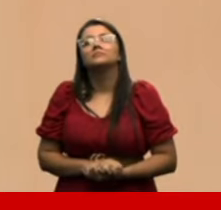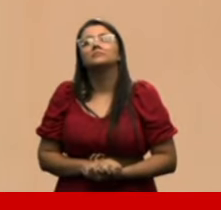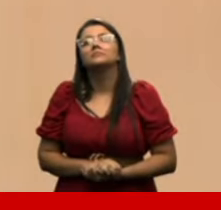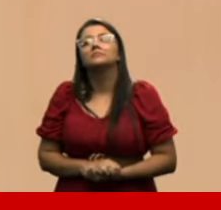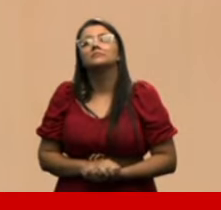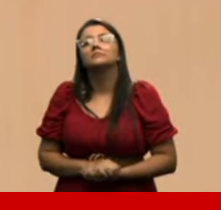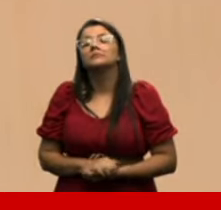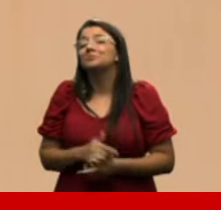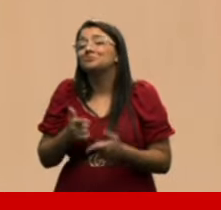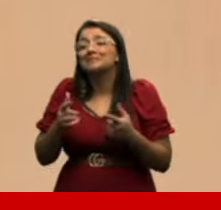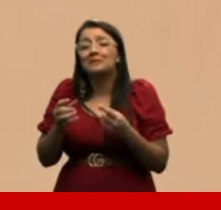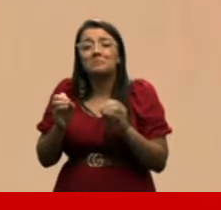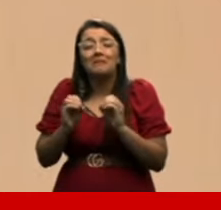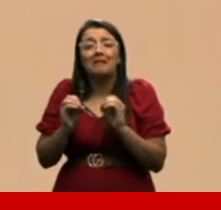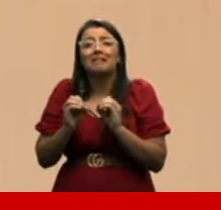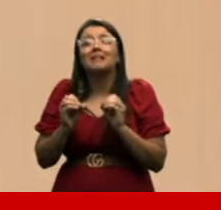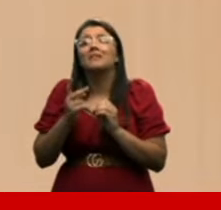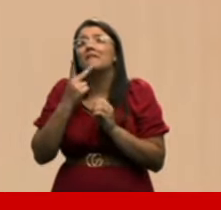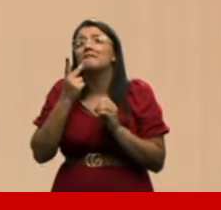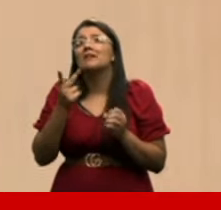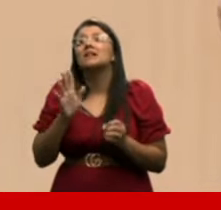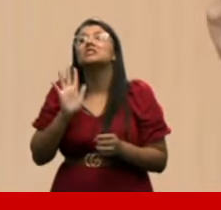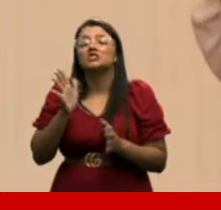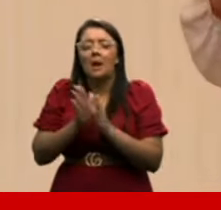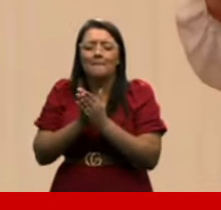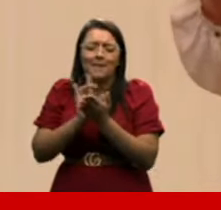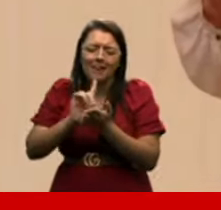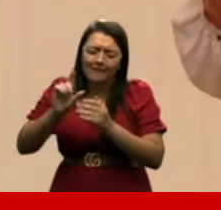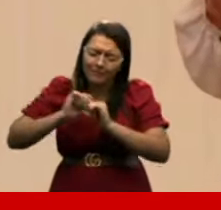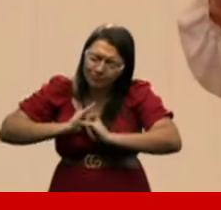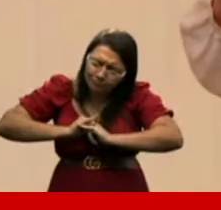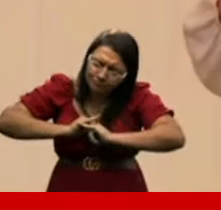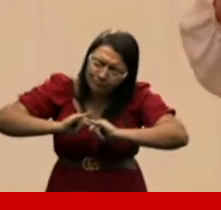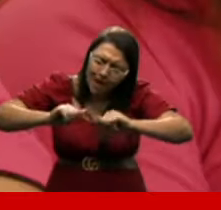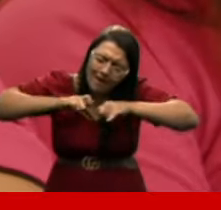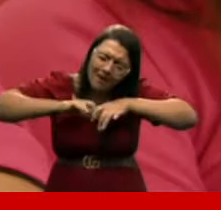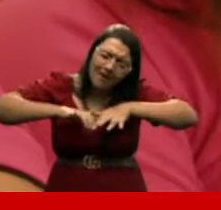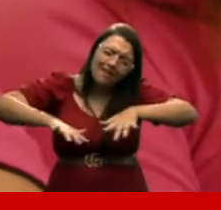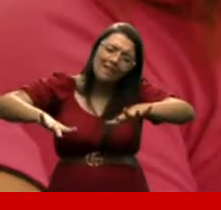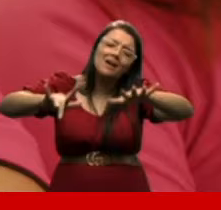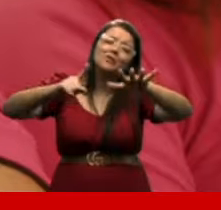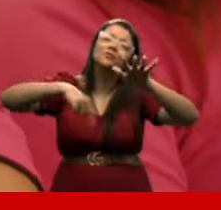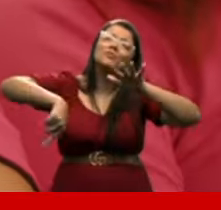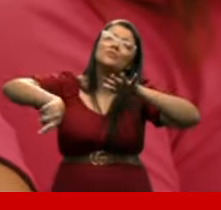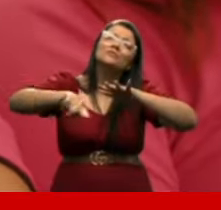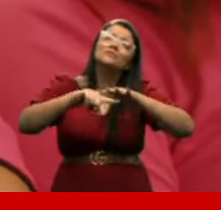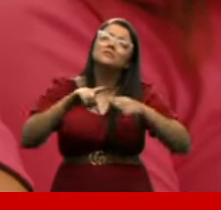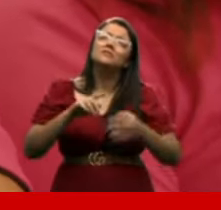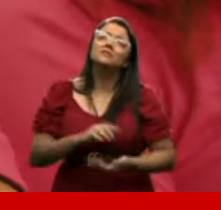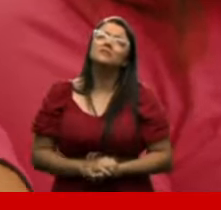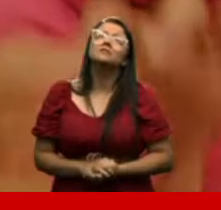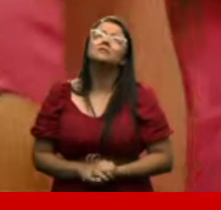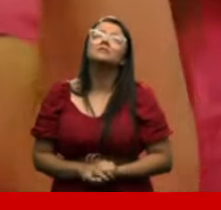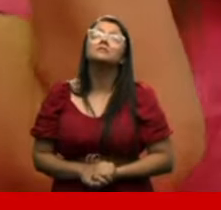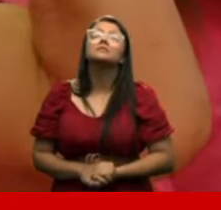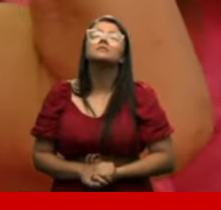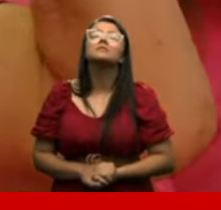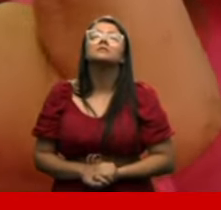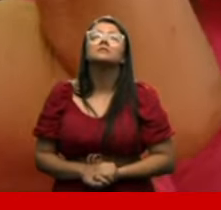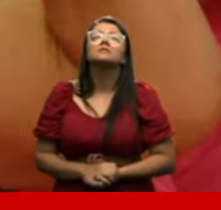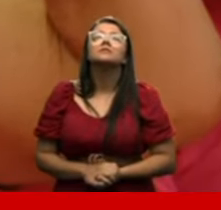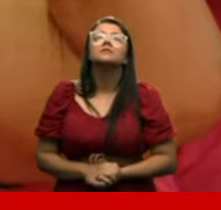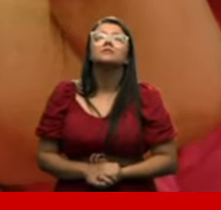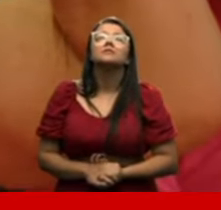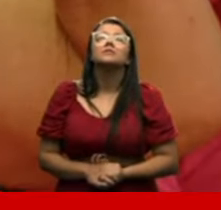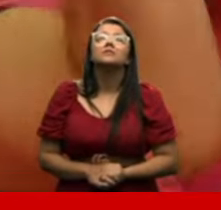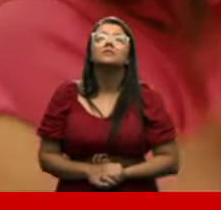Não tenho mais nada para falar, porque a palavra já falou tudo o que nós queríamos ouvir. A